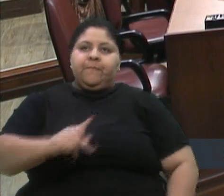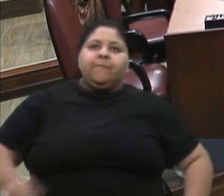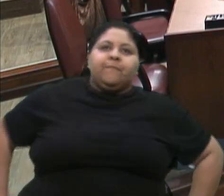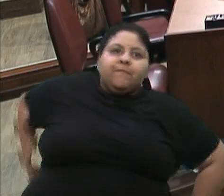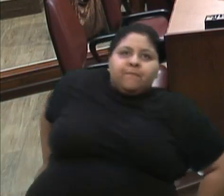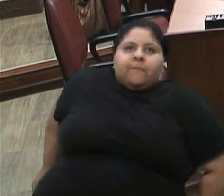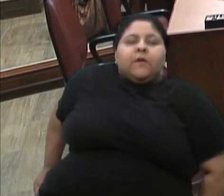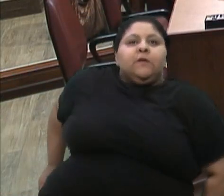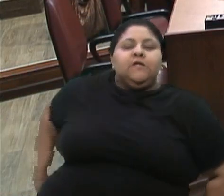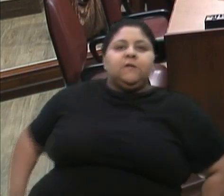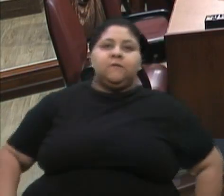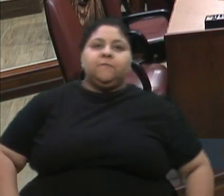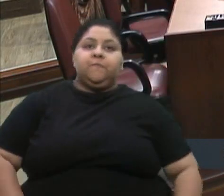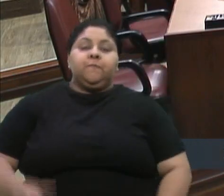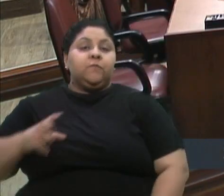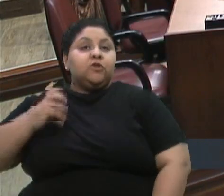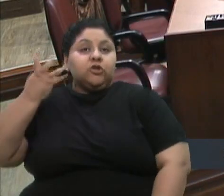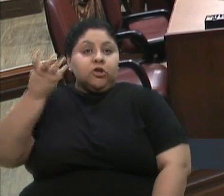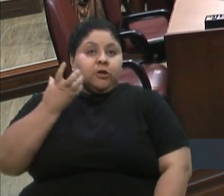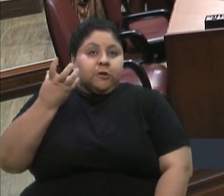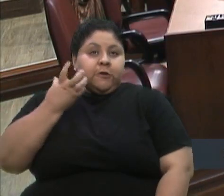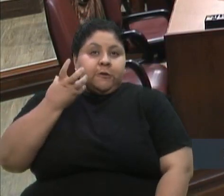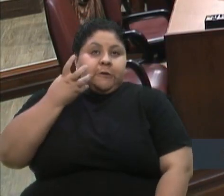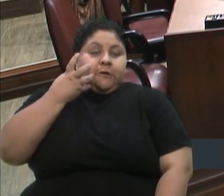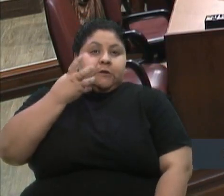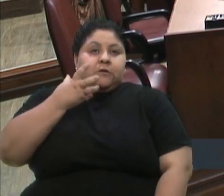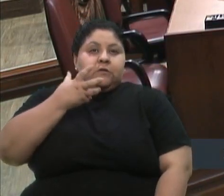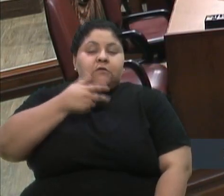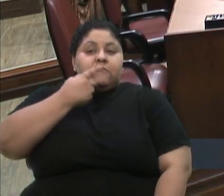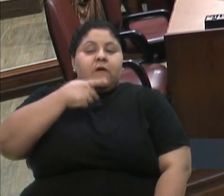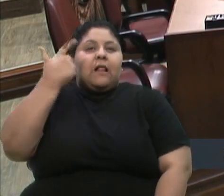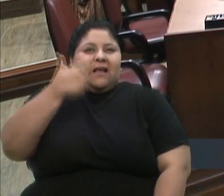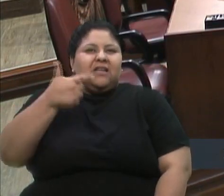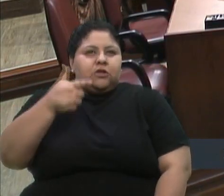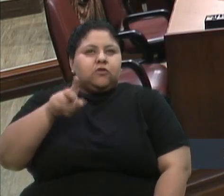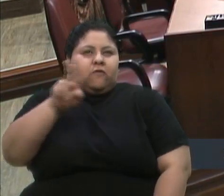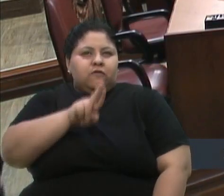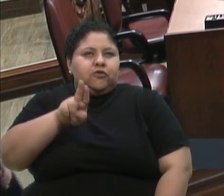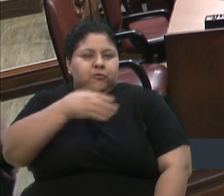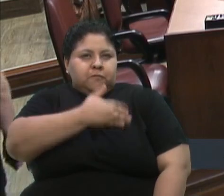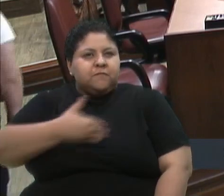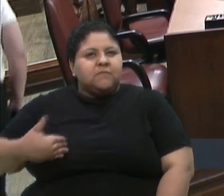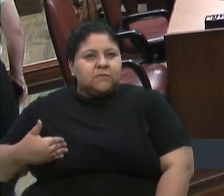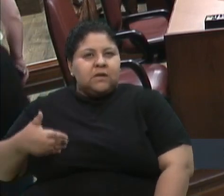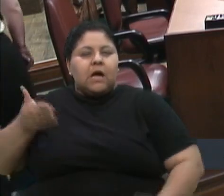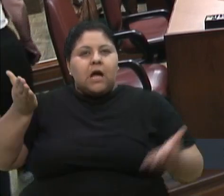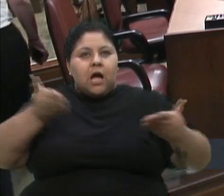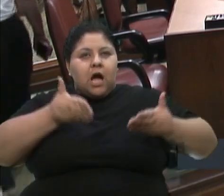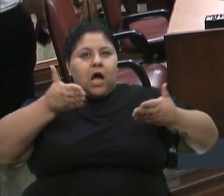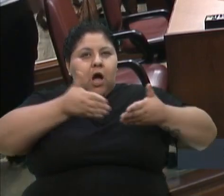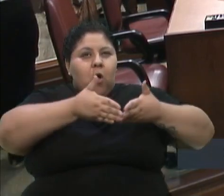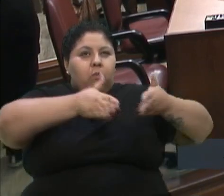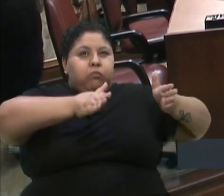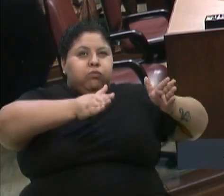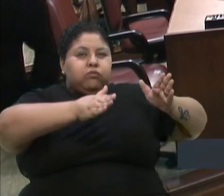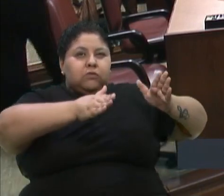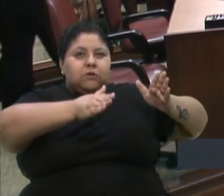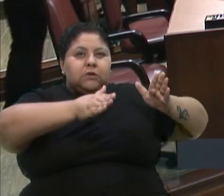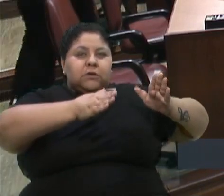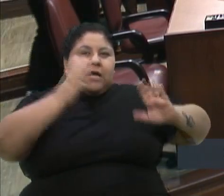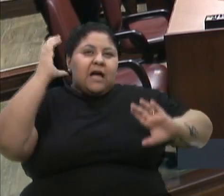alô? Eu só quero reforçar um aviso de utilidade pública, saiu agora na página da Rádio